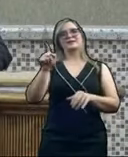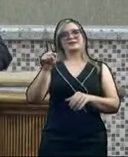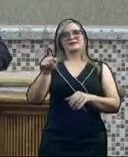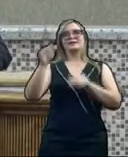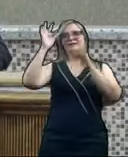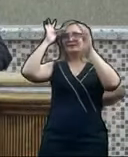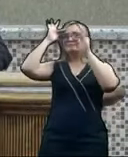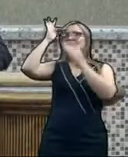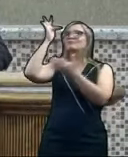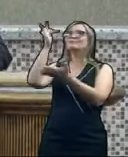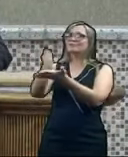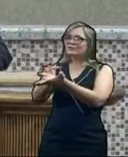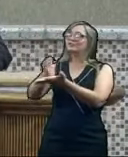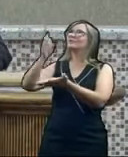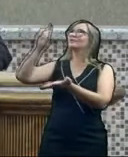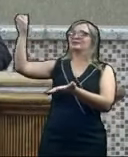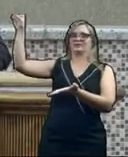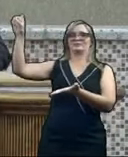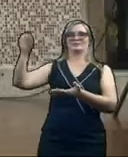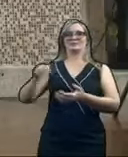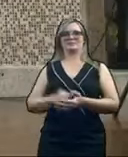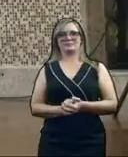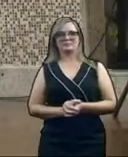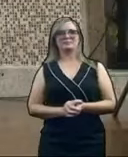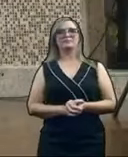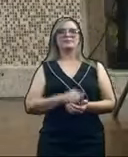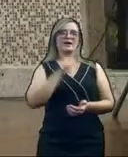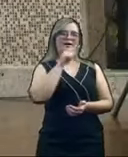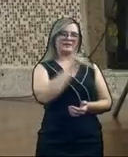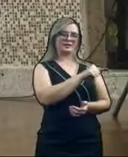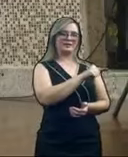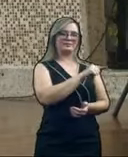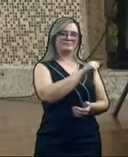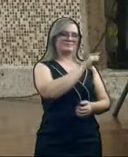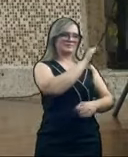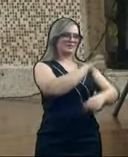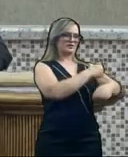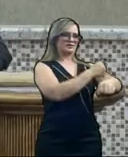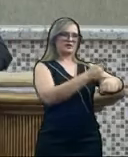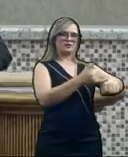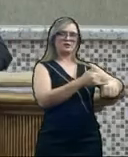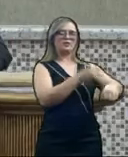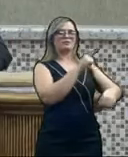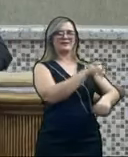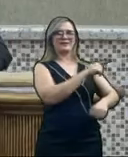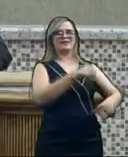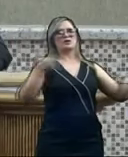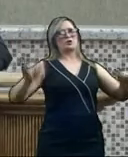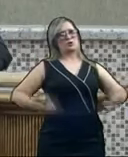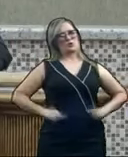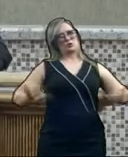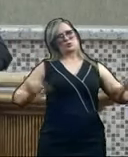ele recebeu mas ele perdeu a sua família